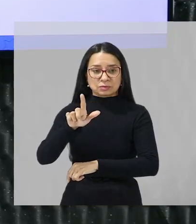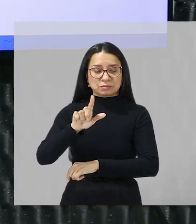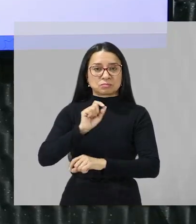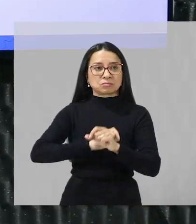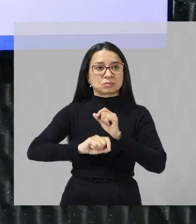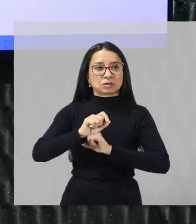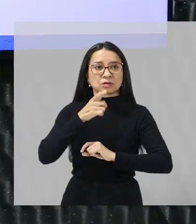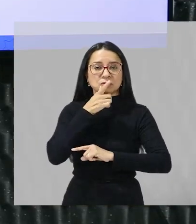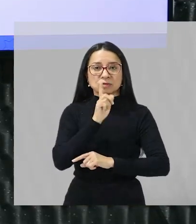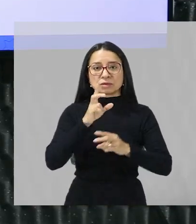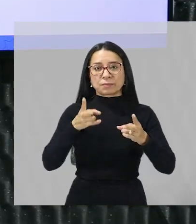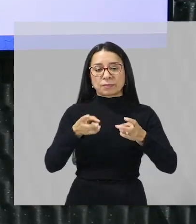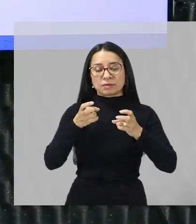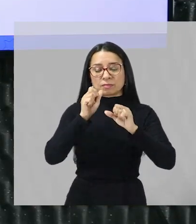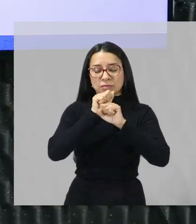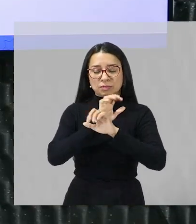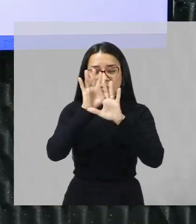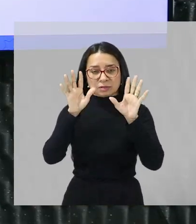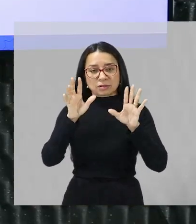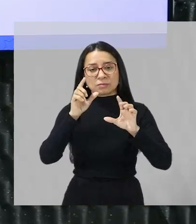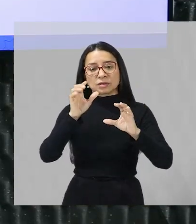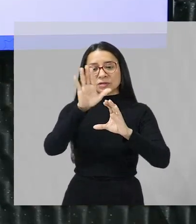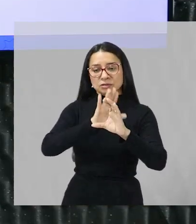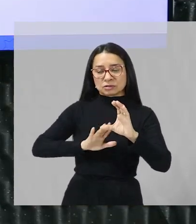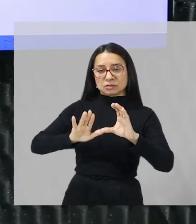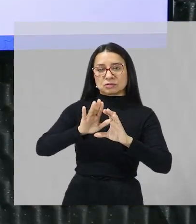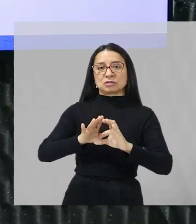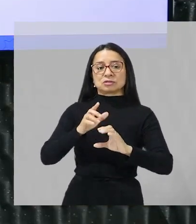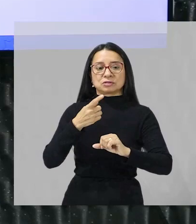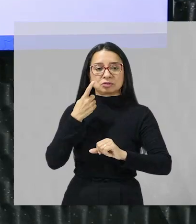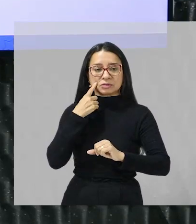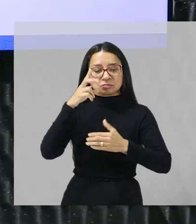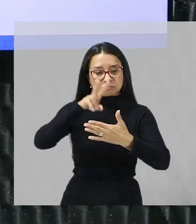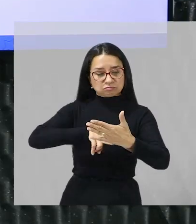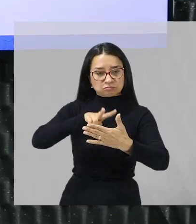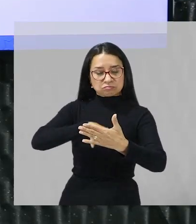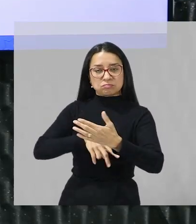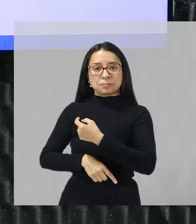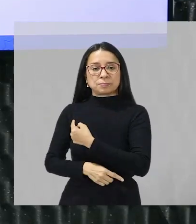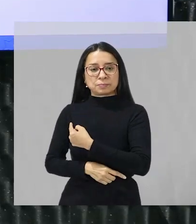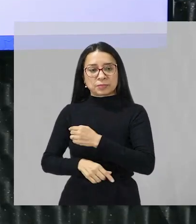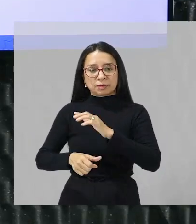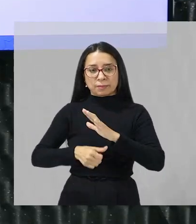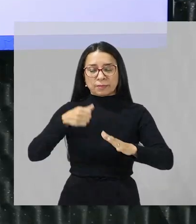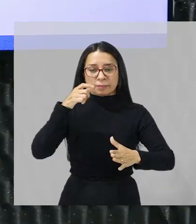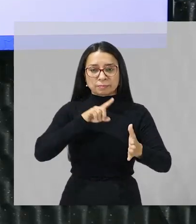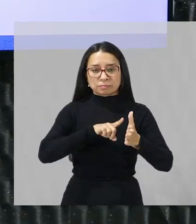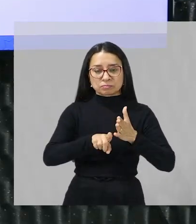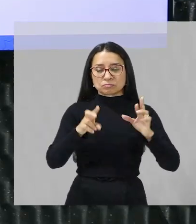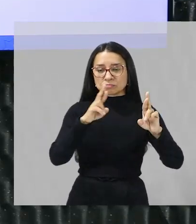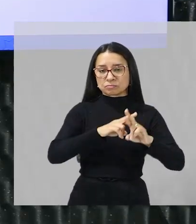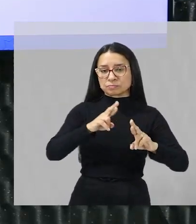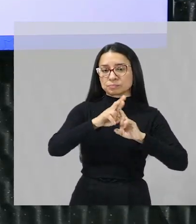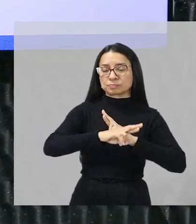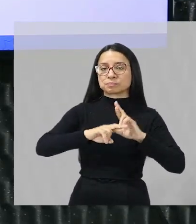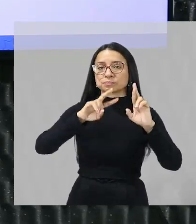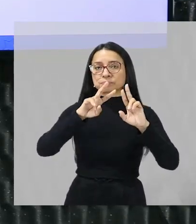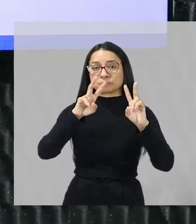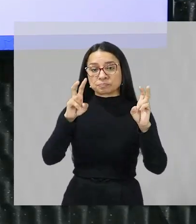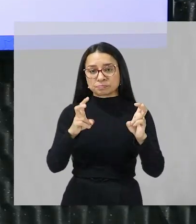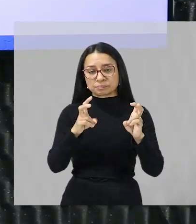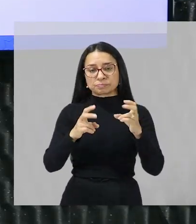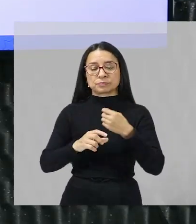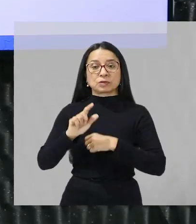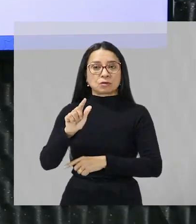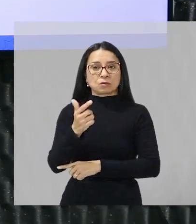gente consegue perceber claramente no quadrinho que acabamos de ler. Beleza? Então aqui já foi a primeira questão sobre o assunto. Vamos para a